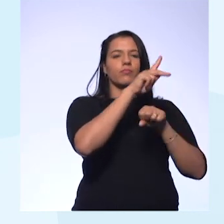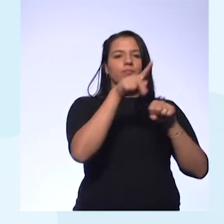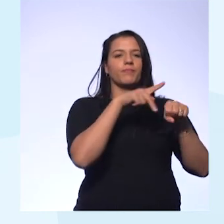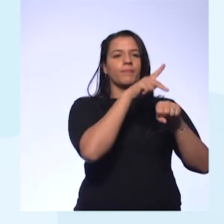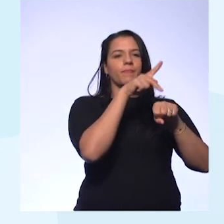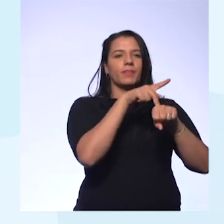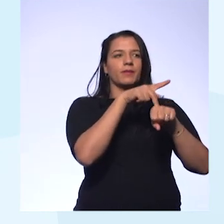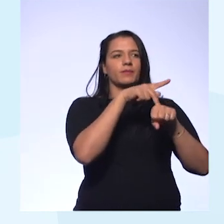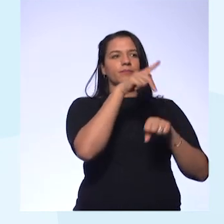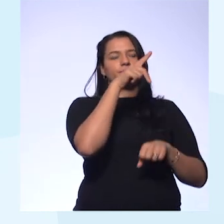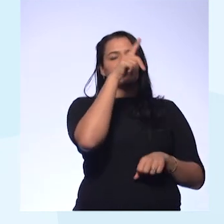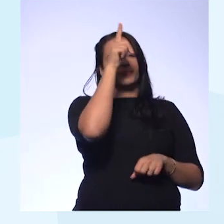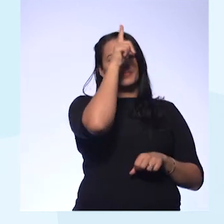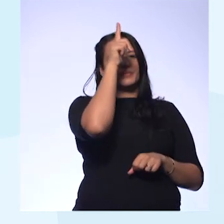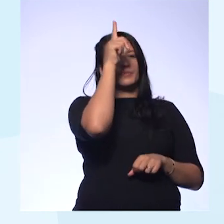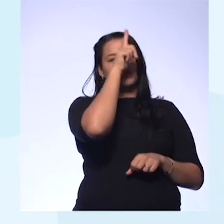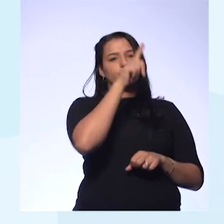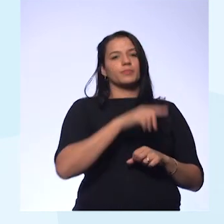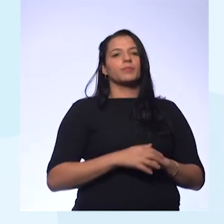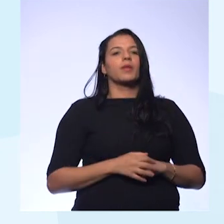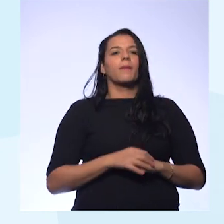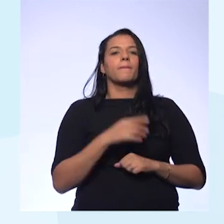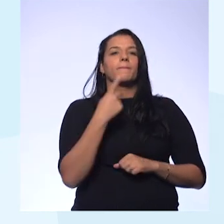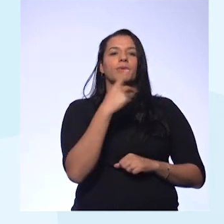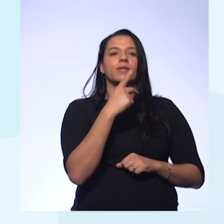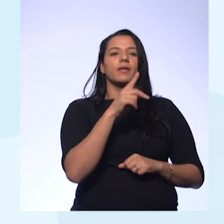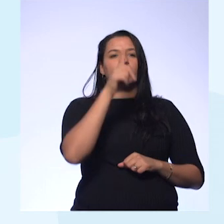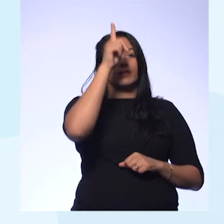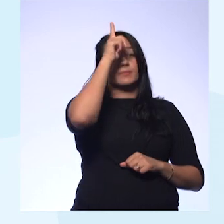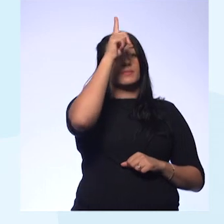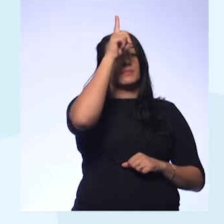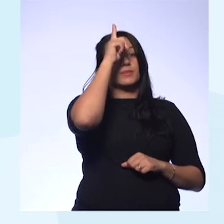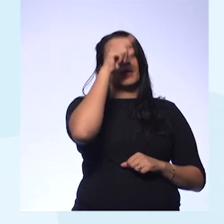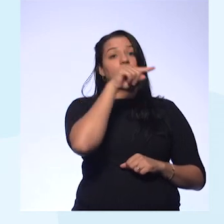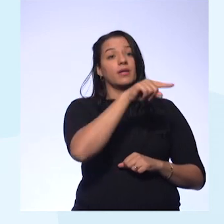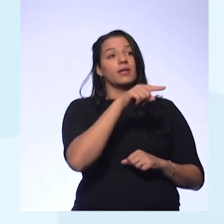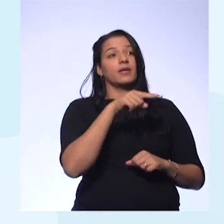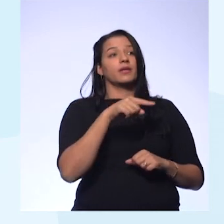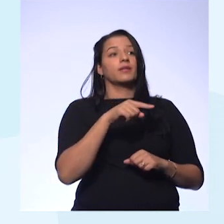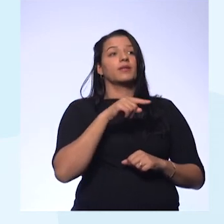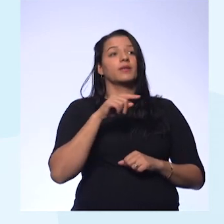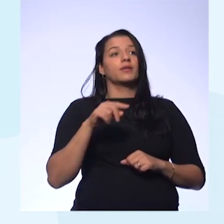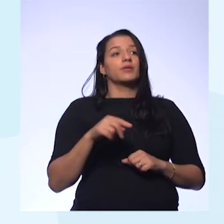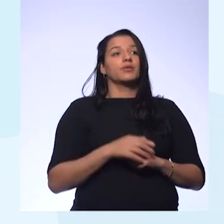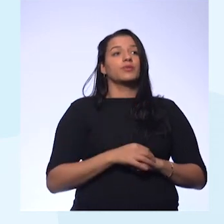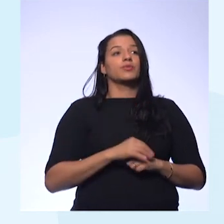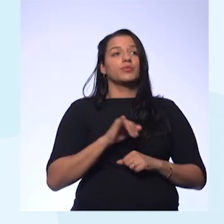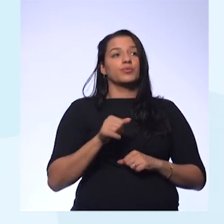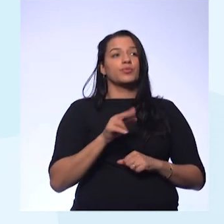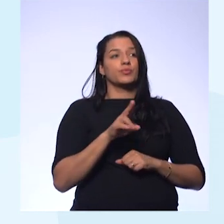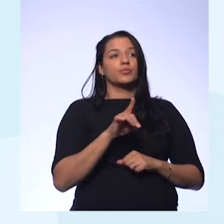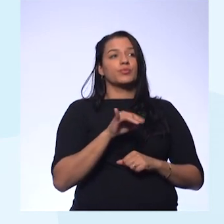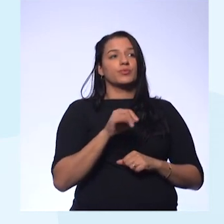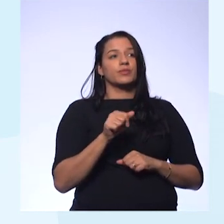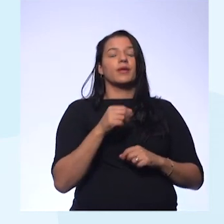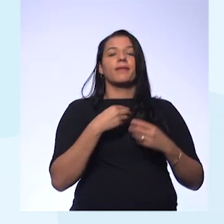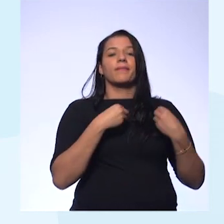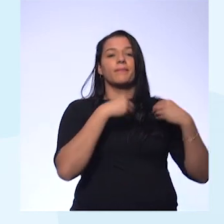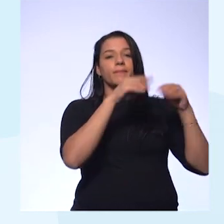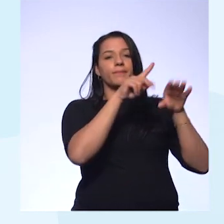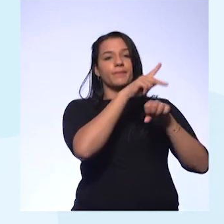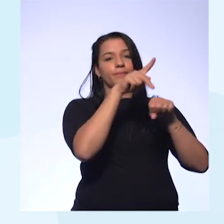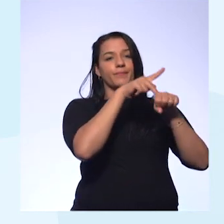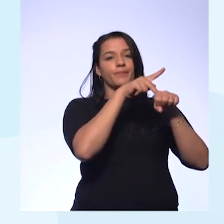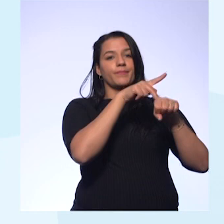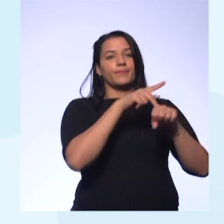para a Alemanha, porque Olga Benário era uma alemã e judia. Adivinha para quem que o Getúlio Vargas mandou a Olga, né? Sim,